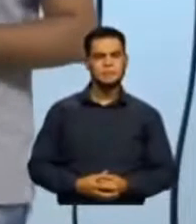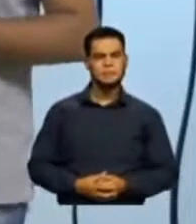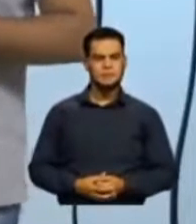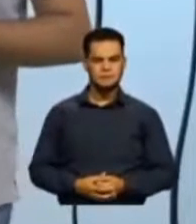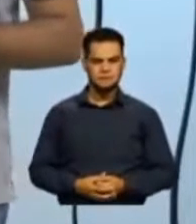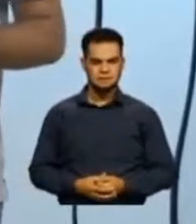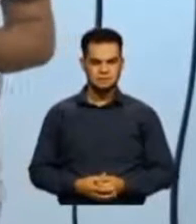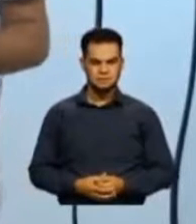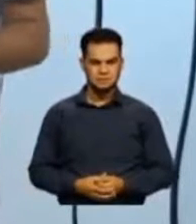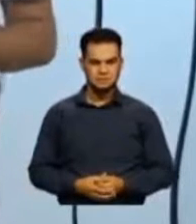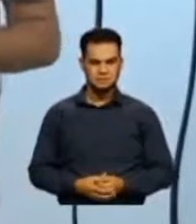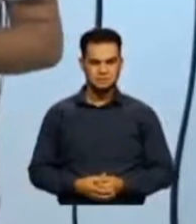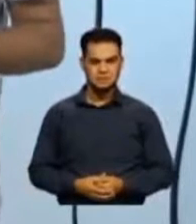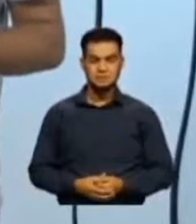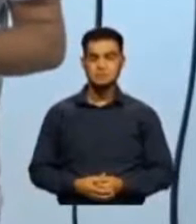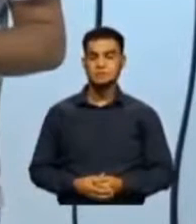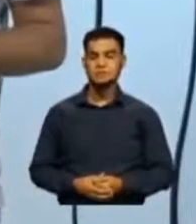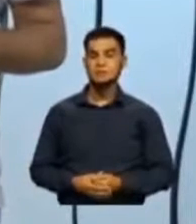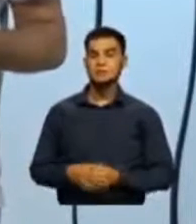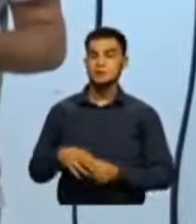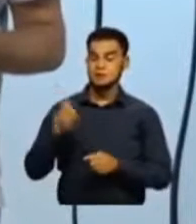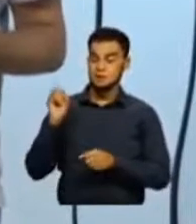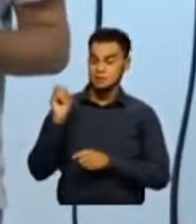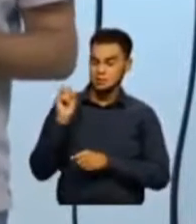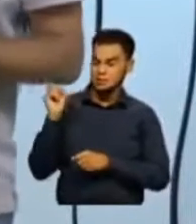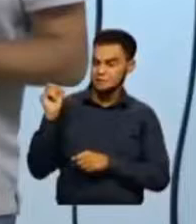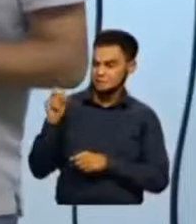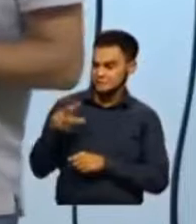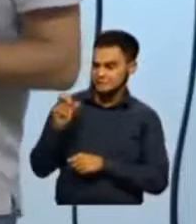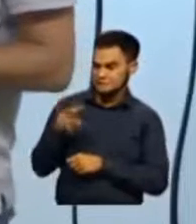Para o vírus, então, penetrar na nossa célula, na